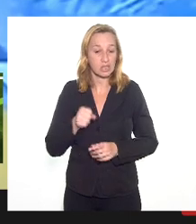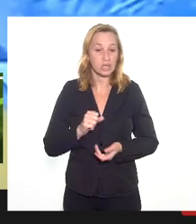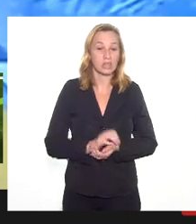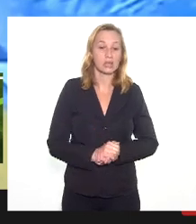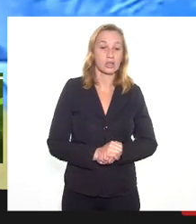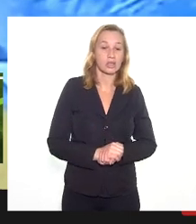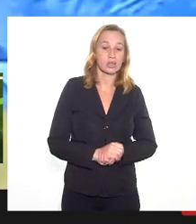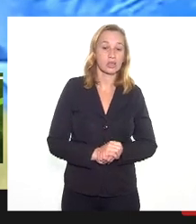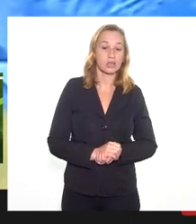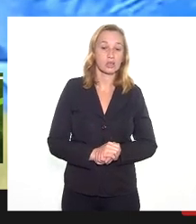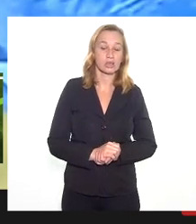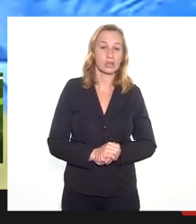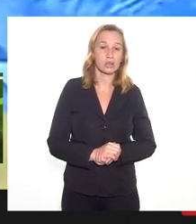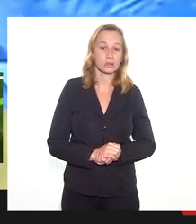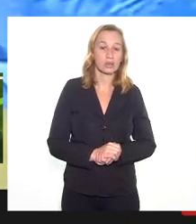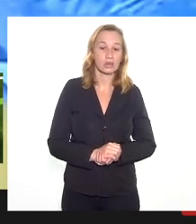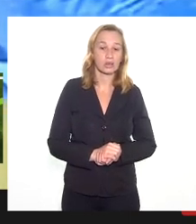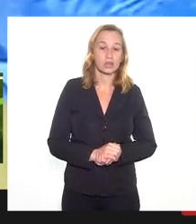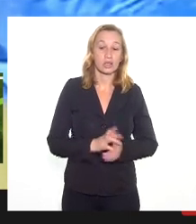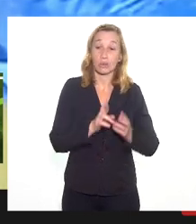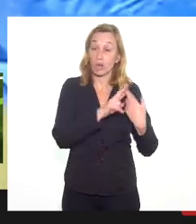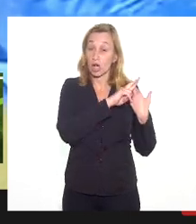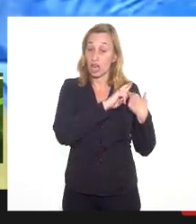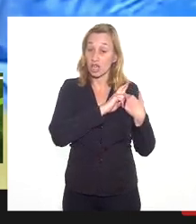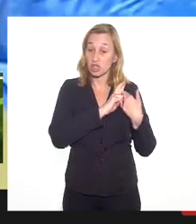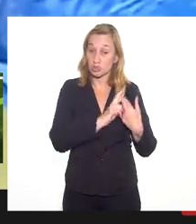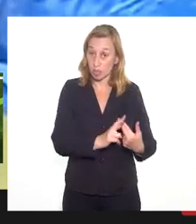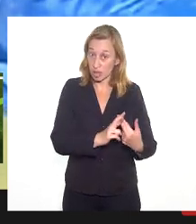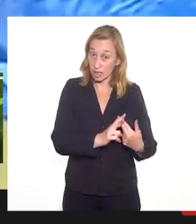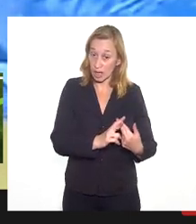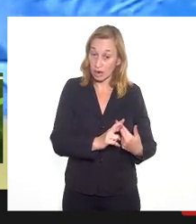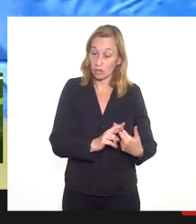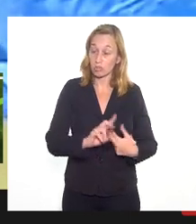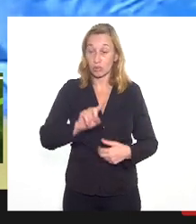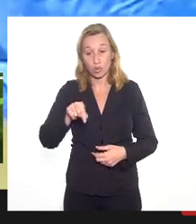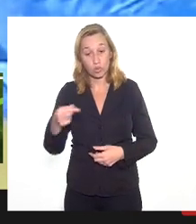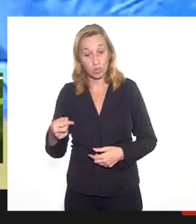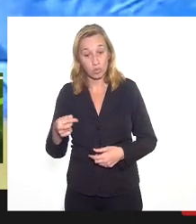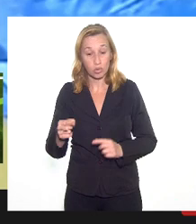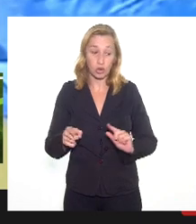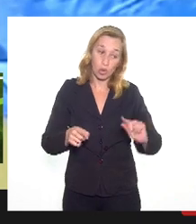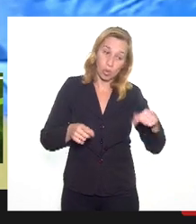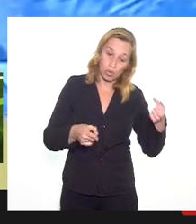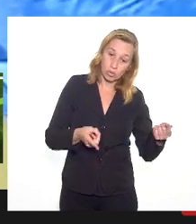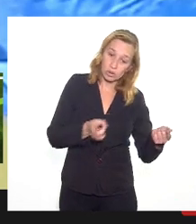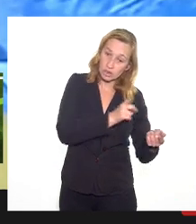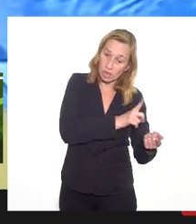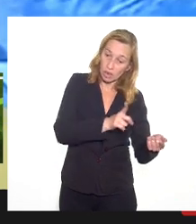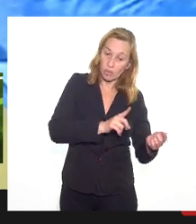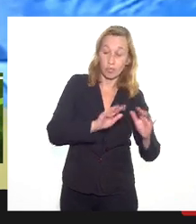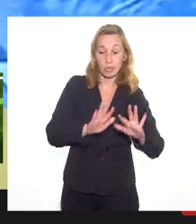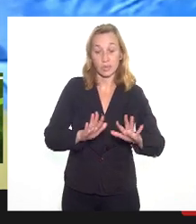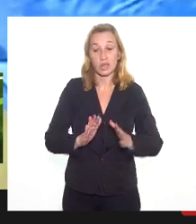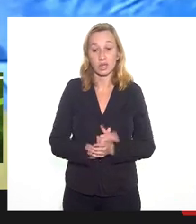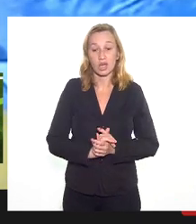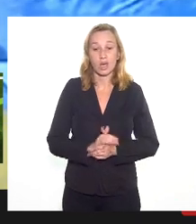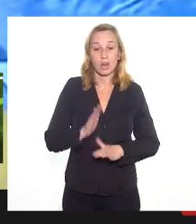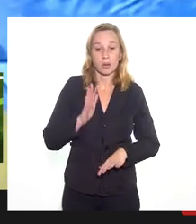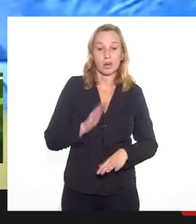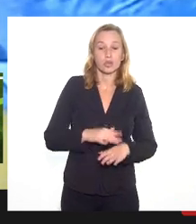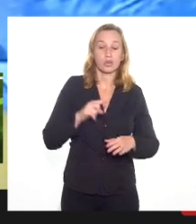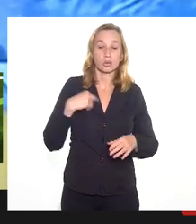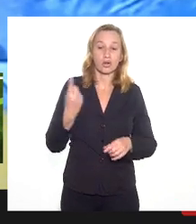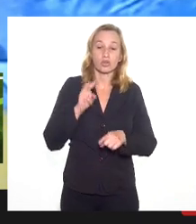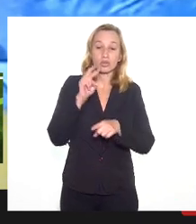que são algumas respeitadas pela indústria, outras não. Mas hoje nós somos guardiões da